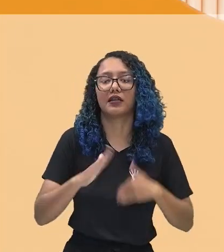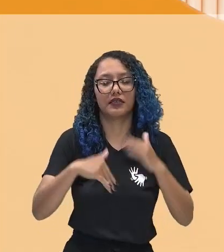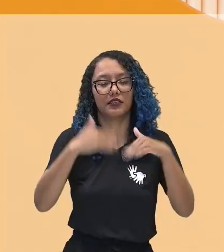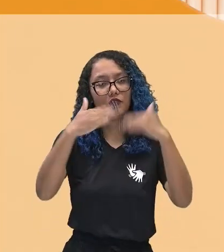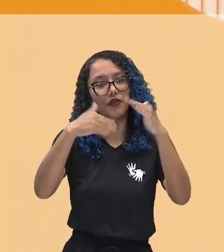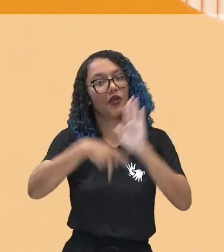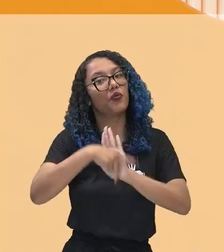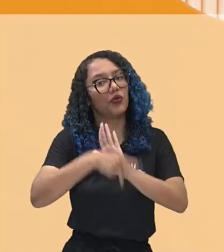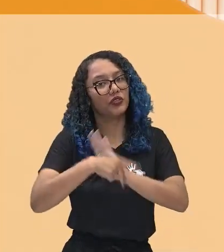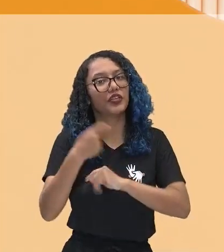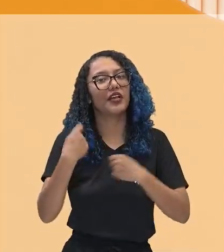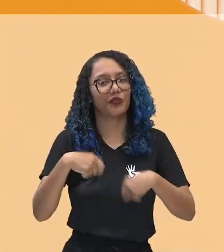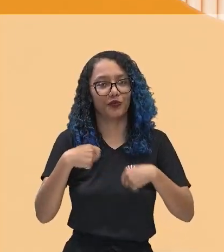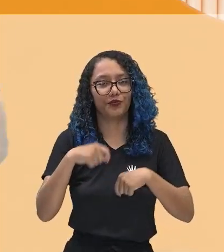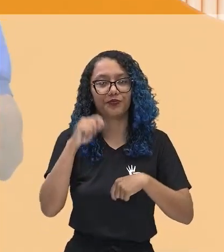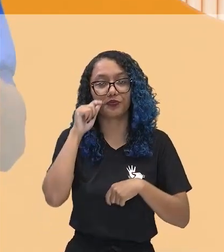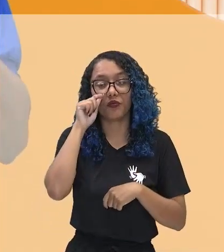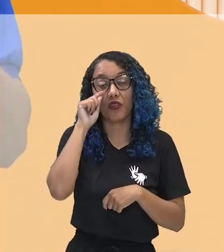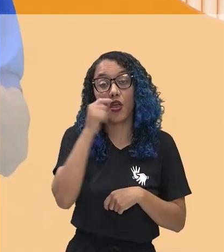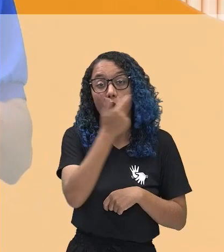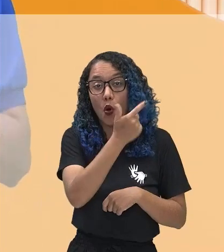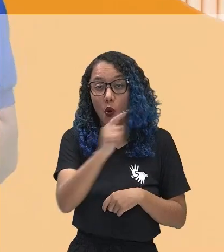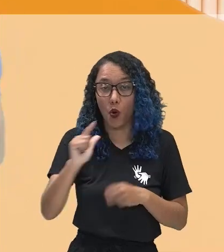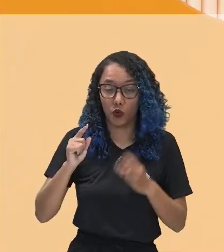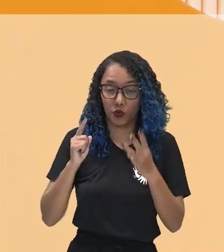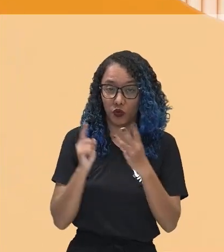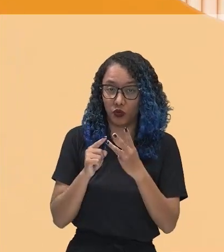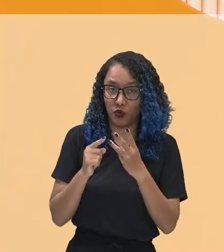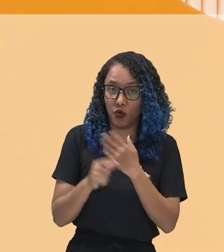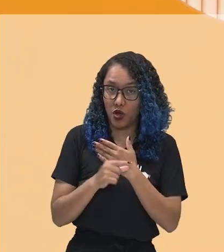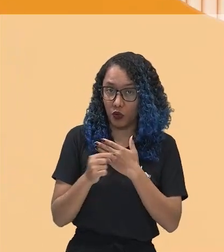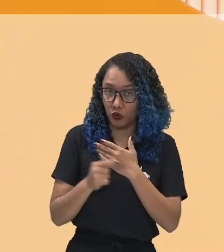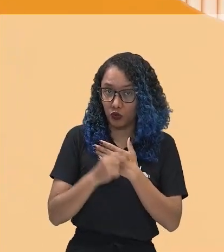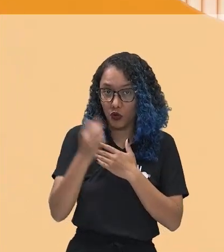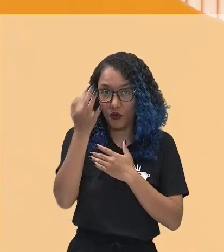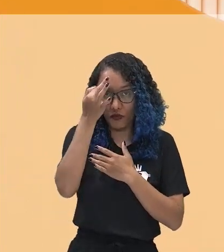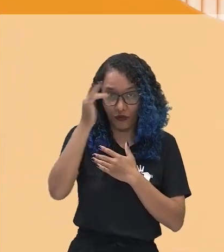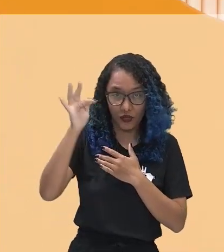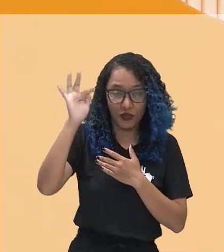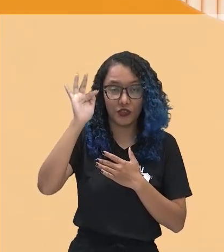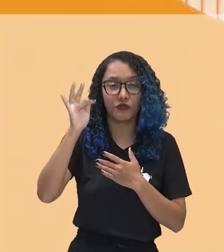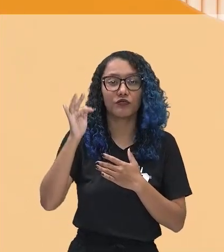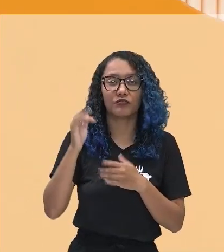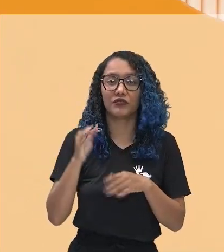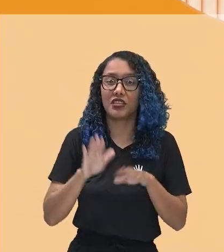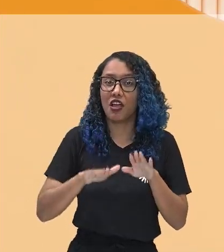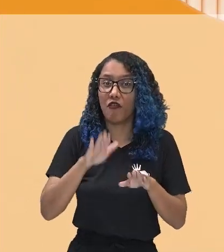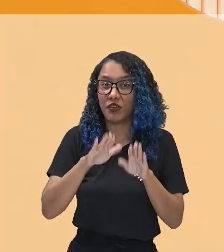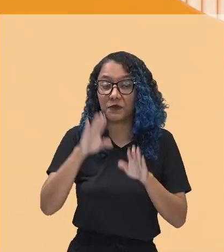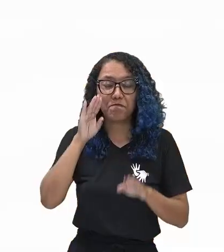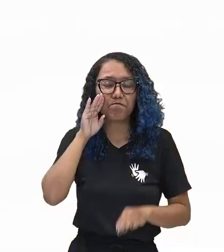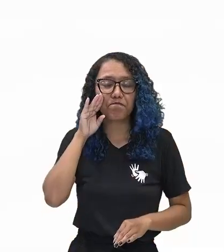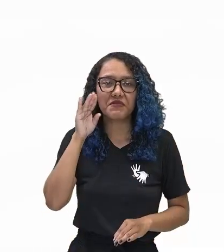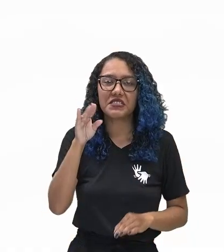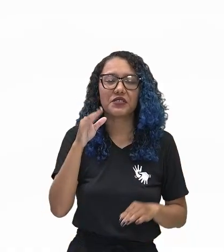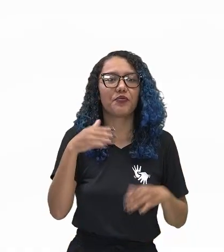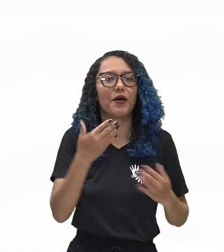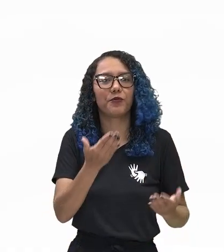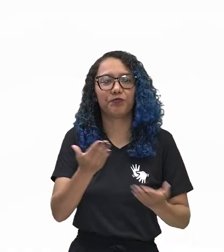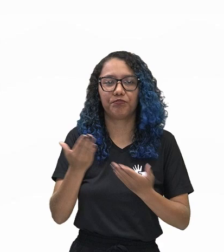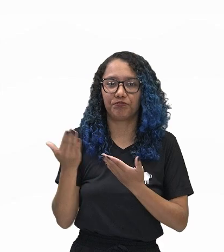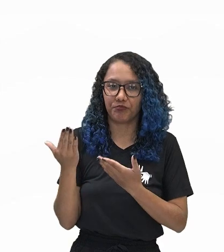existência aí. Outro filósofo extremamente importante, talvez o grande expoente desse existencialismo, é o